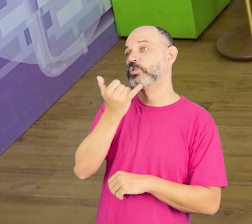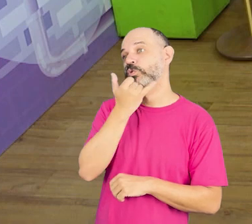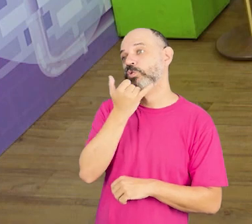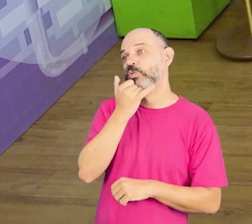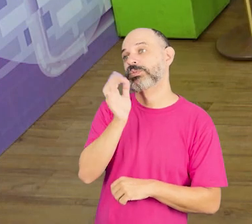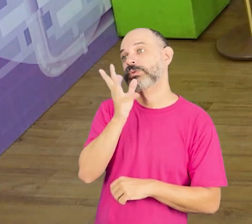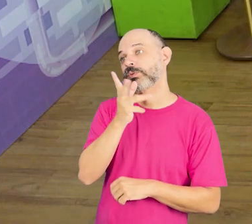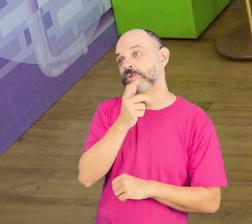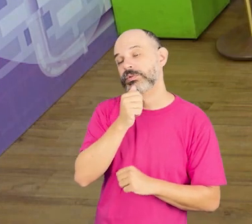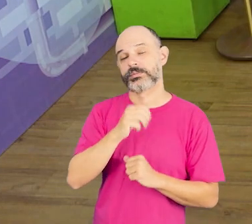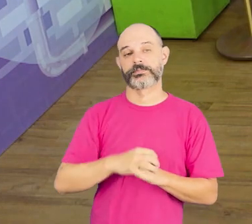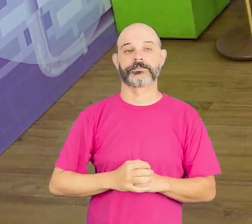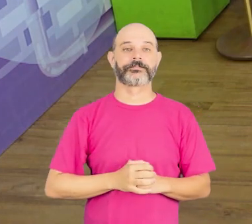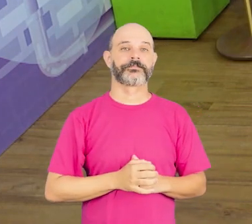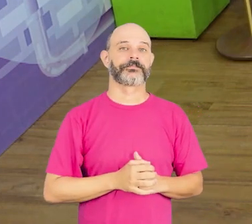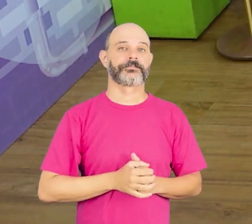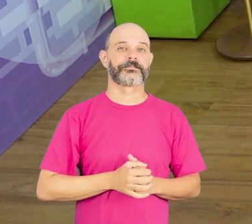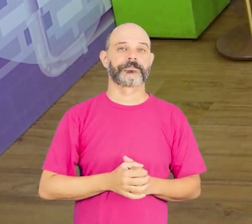demora.